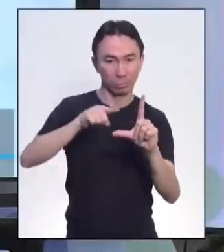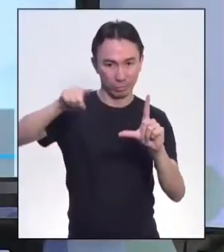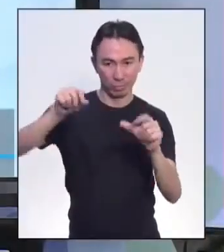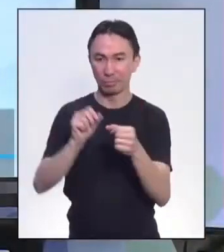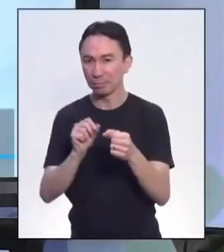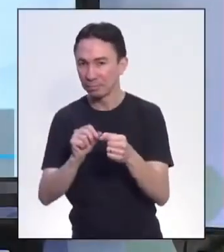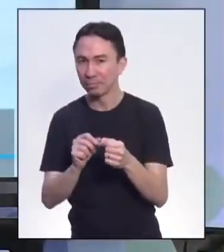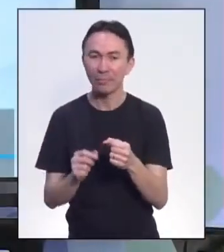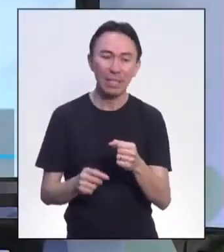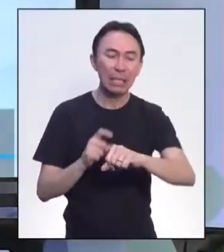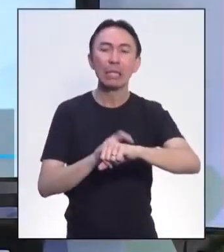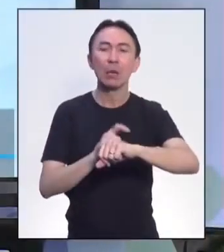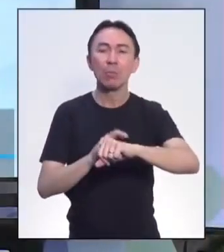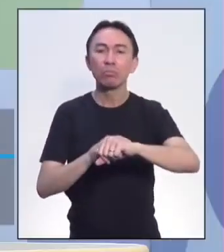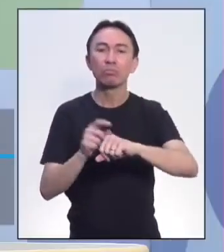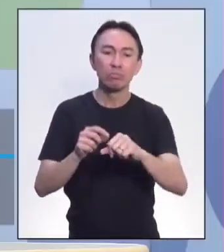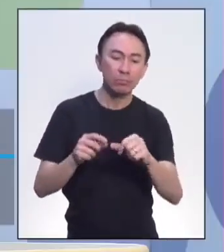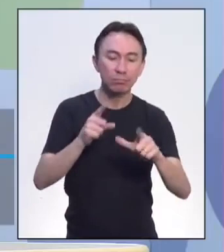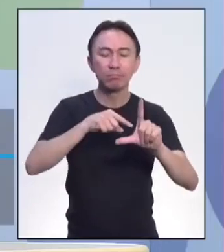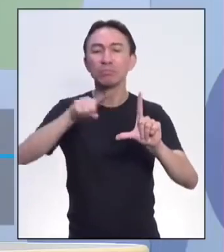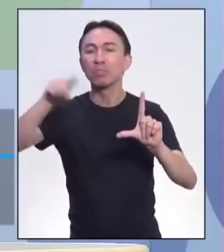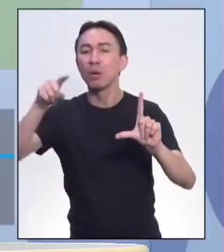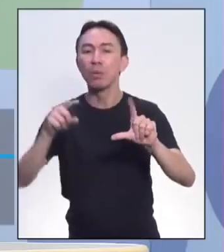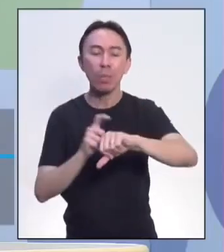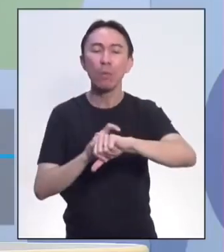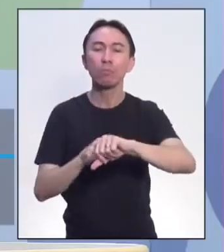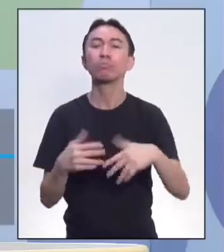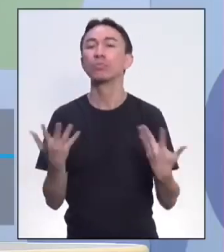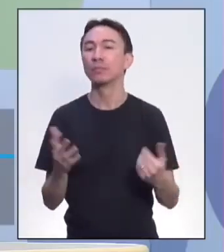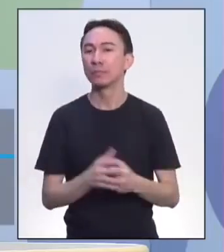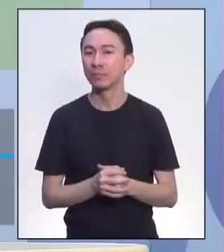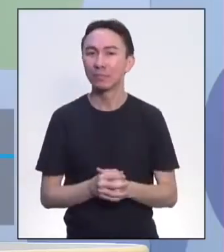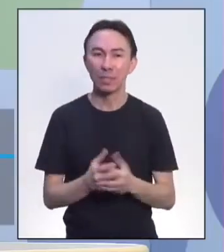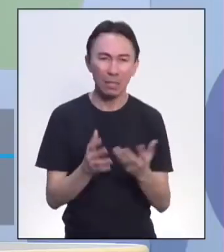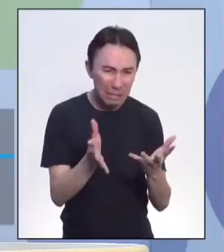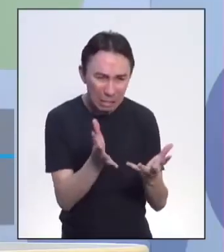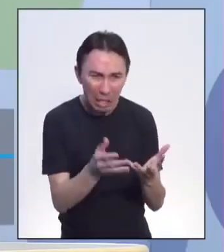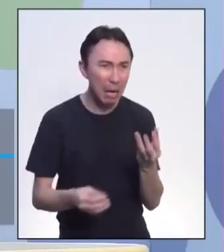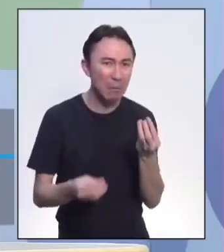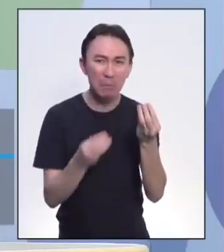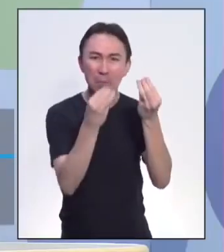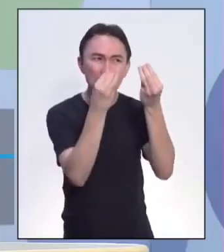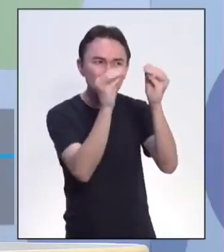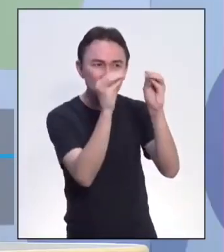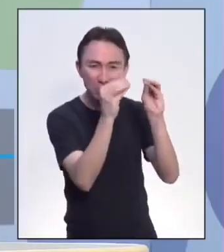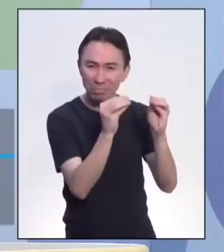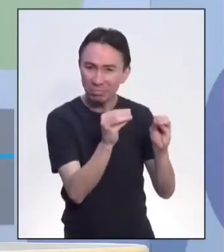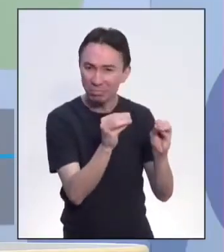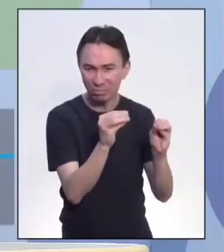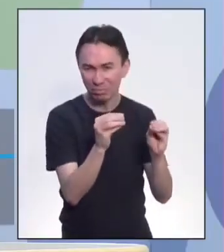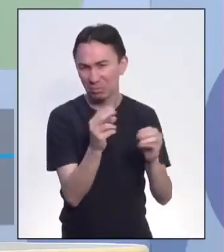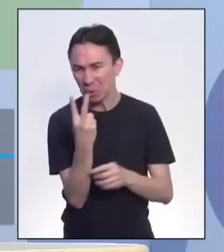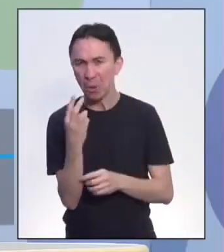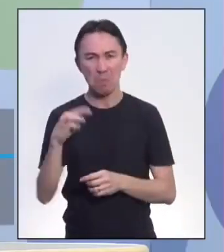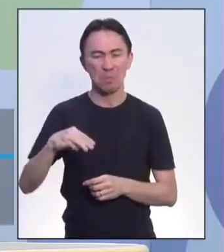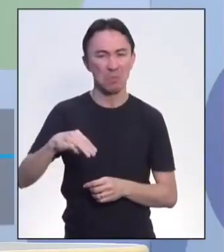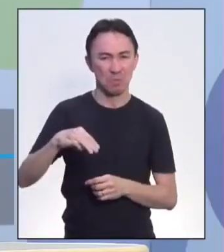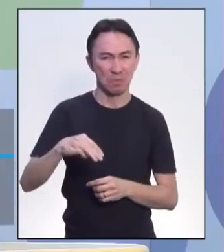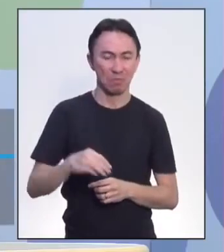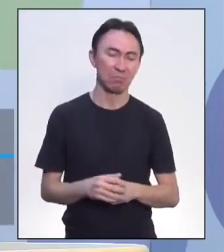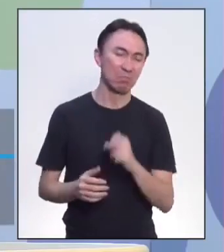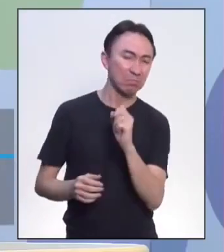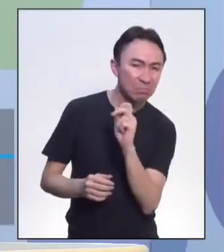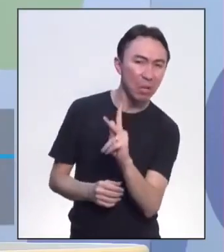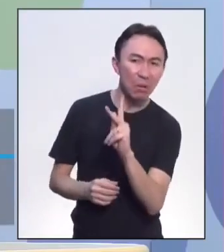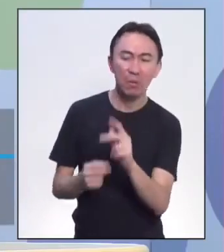tempo eles vão ter para construir esse gráfico? Professora Roberta, como os pontos já estão prontinhos, 2 minutos. Ok,